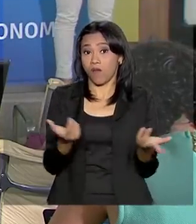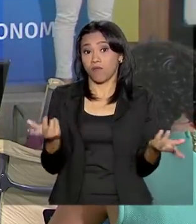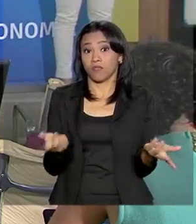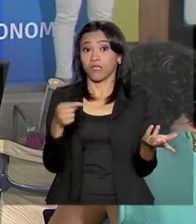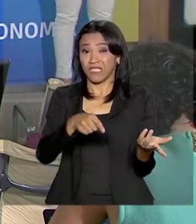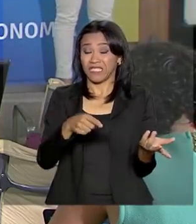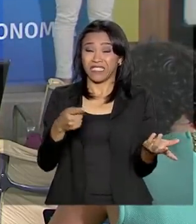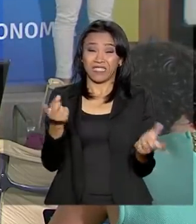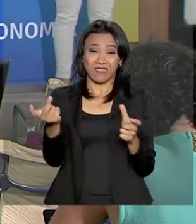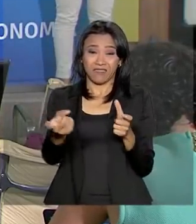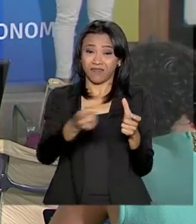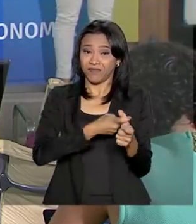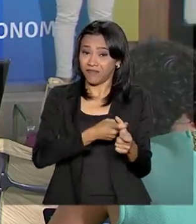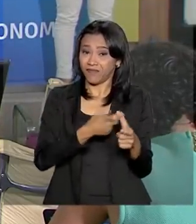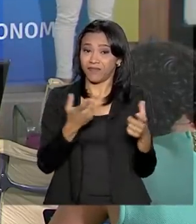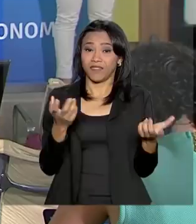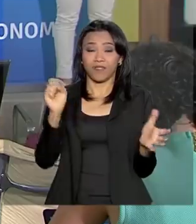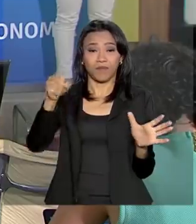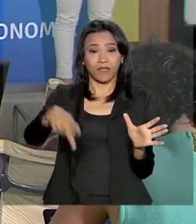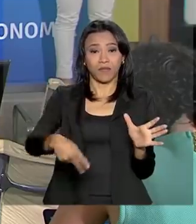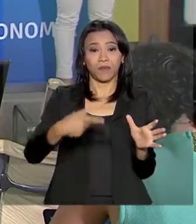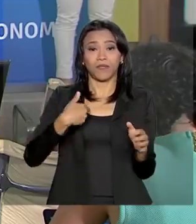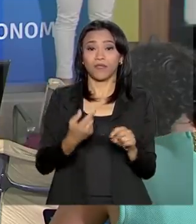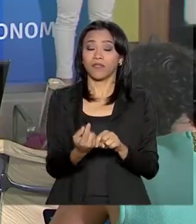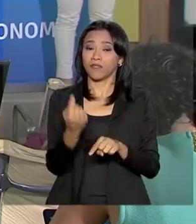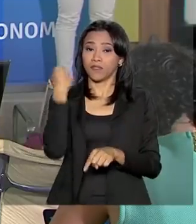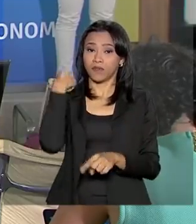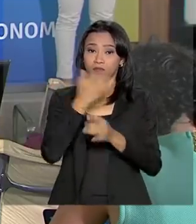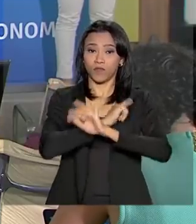da Previdência, que foi estimado ano passado em